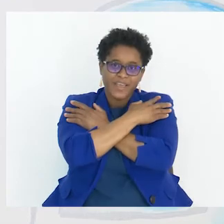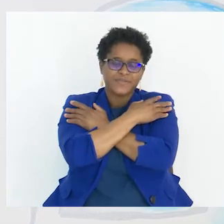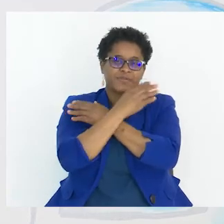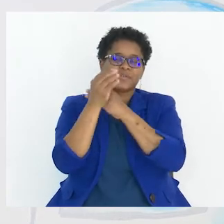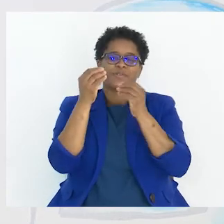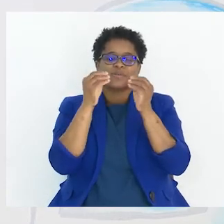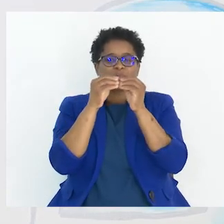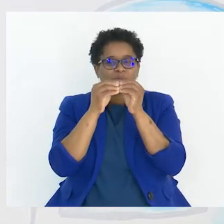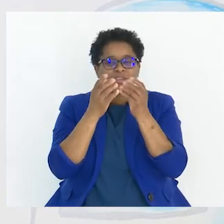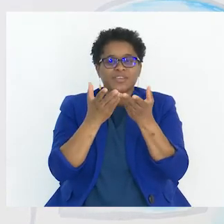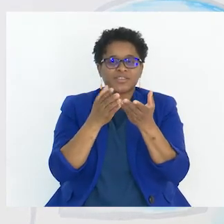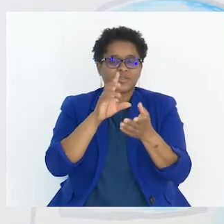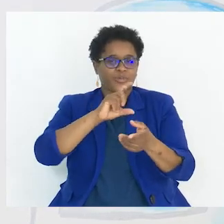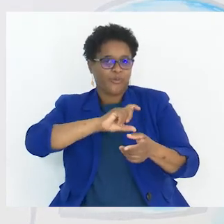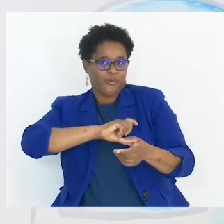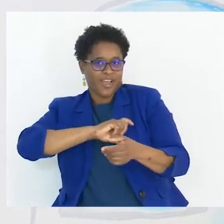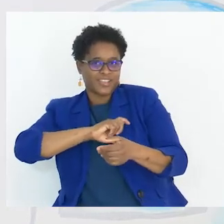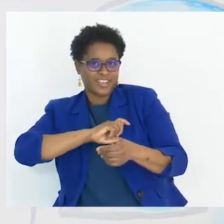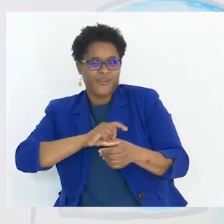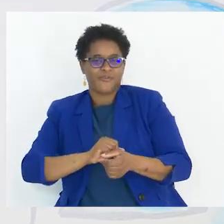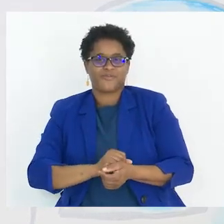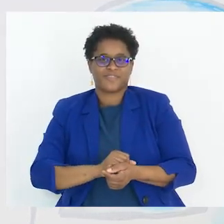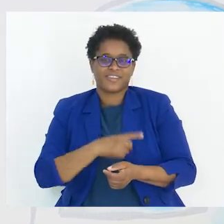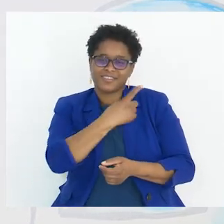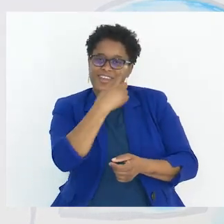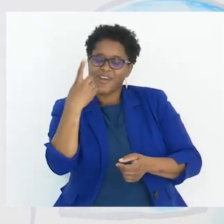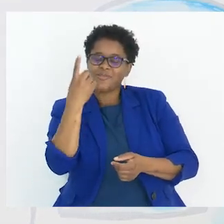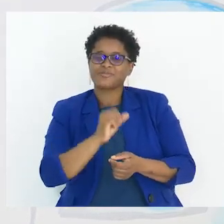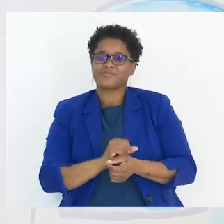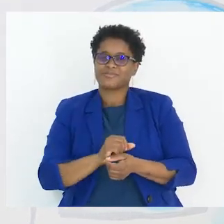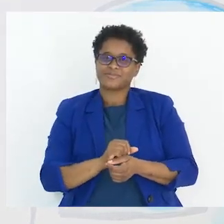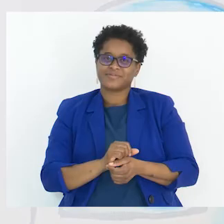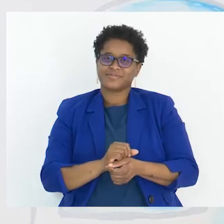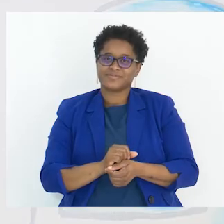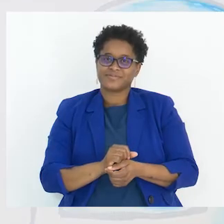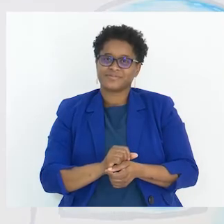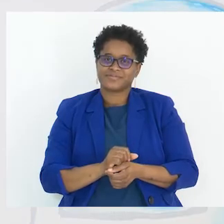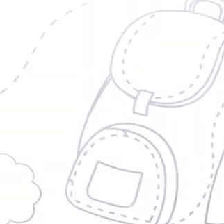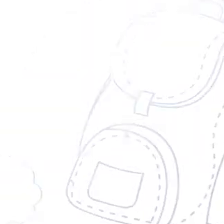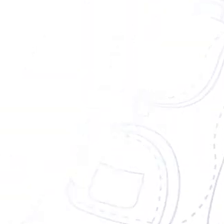abraço e um beijo no coração de cada um.